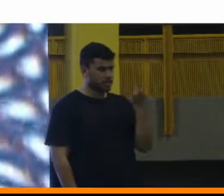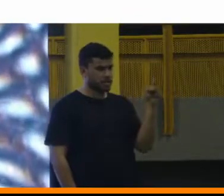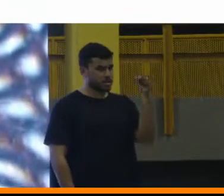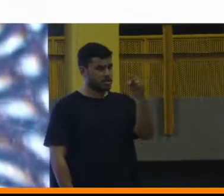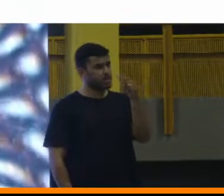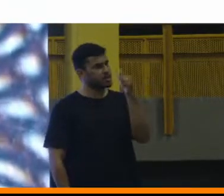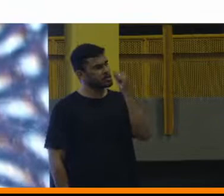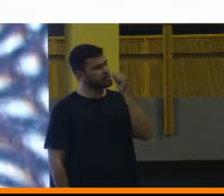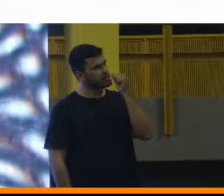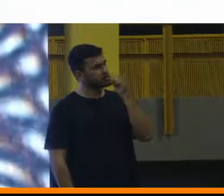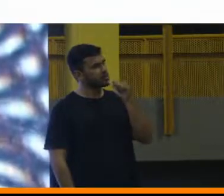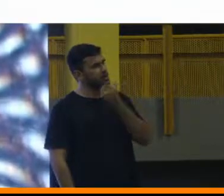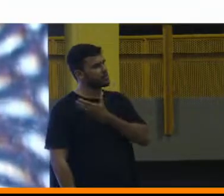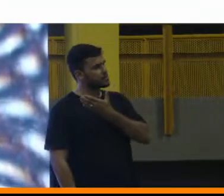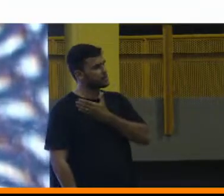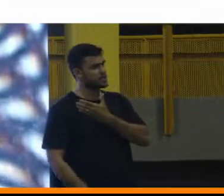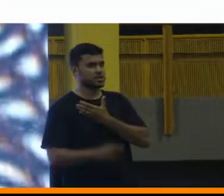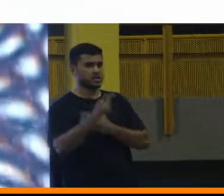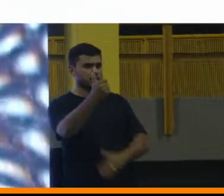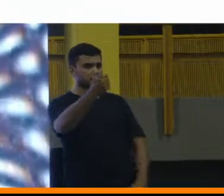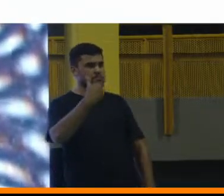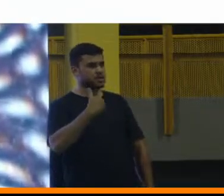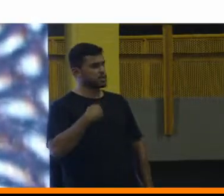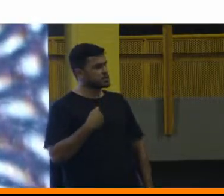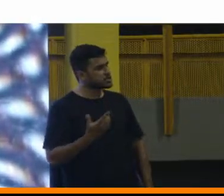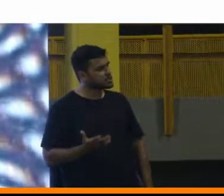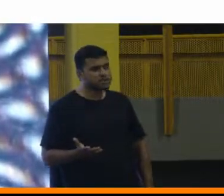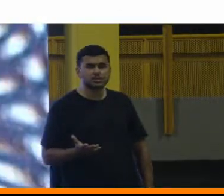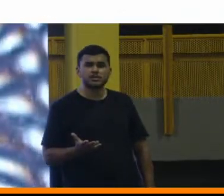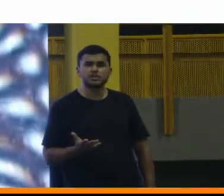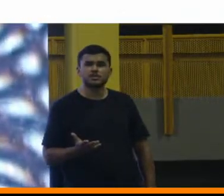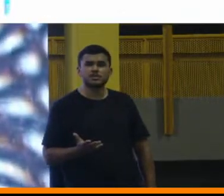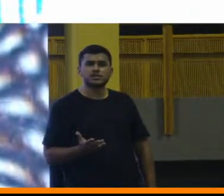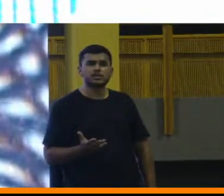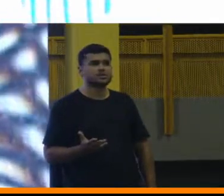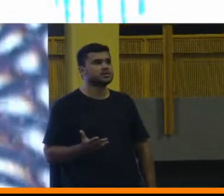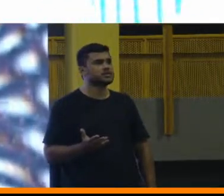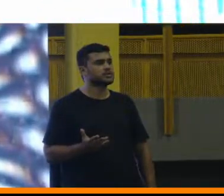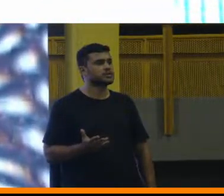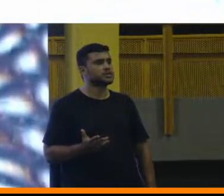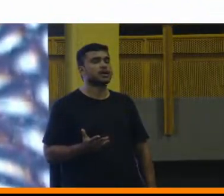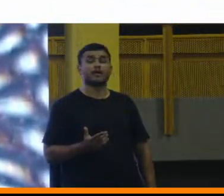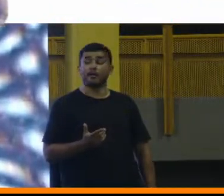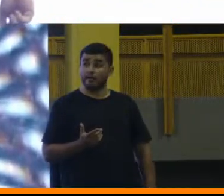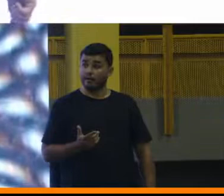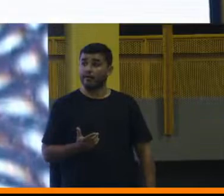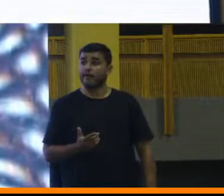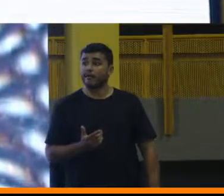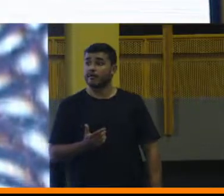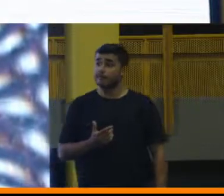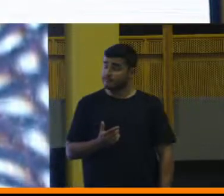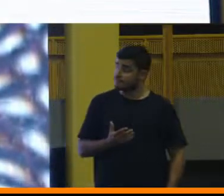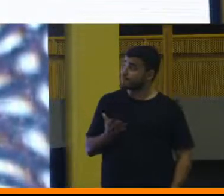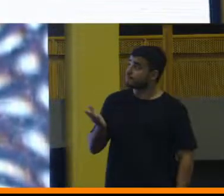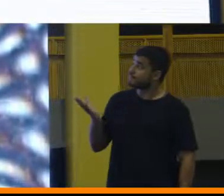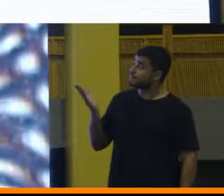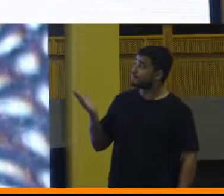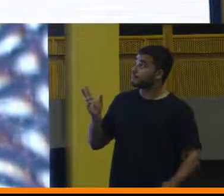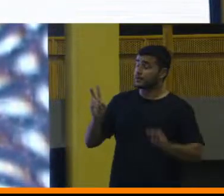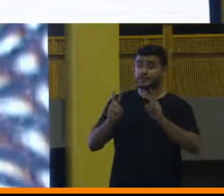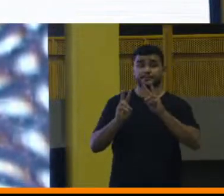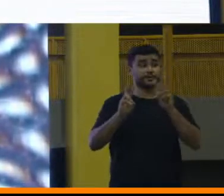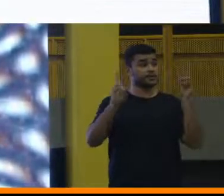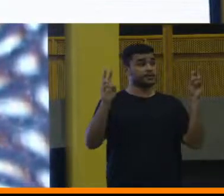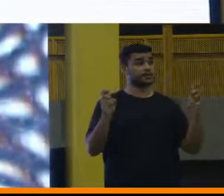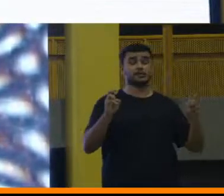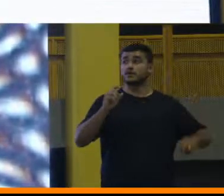meu pai, né? É mais ou menos isso. E aí, nossa discussão foi a